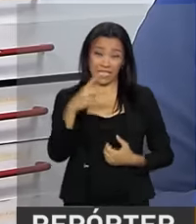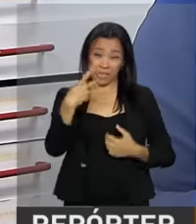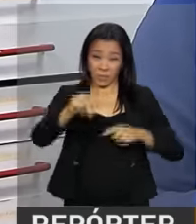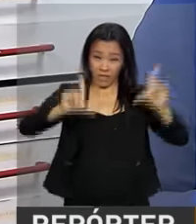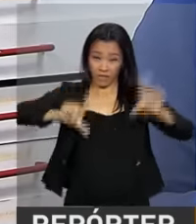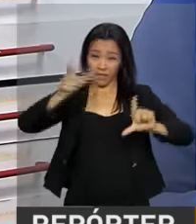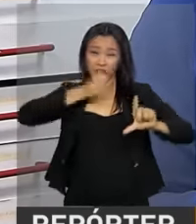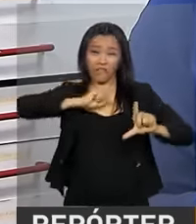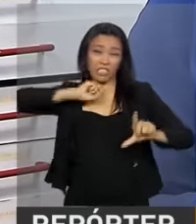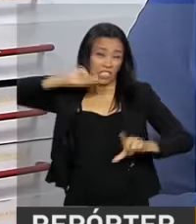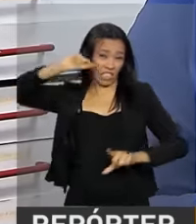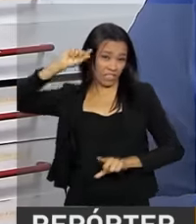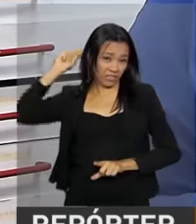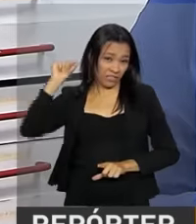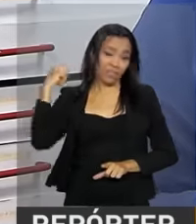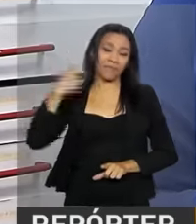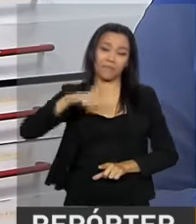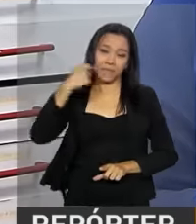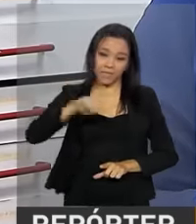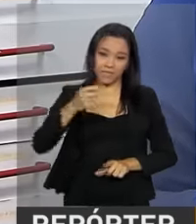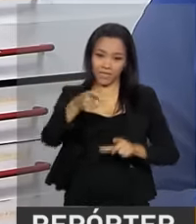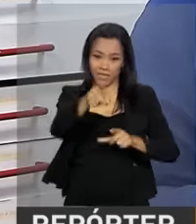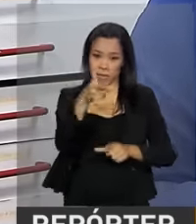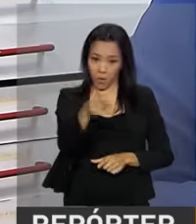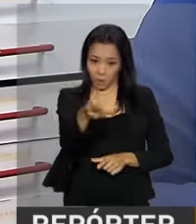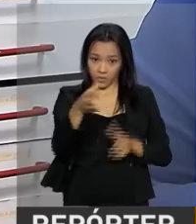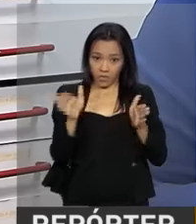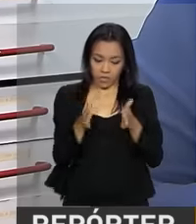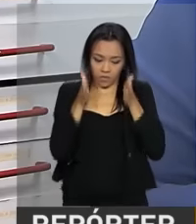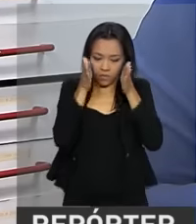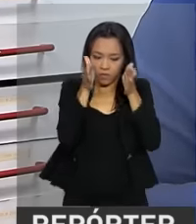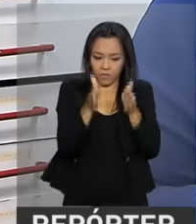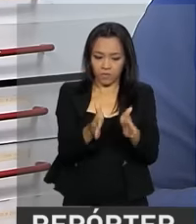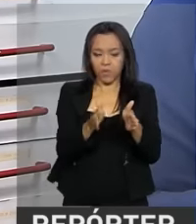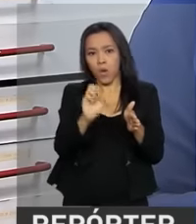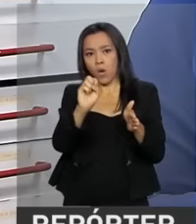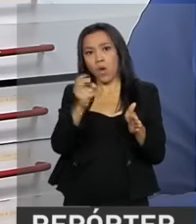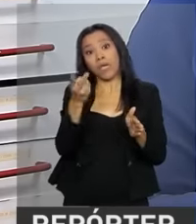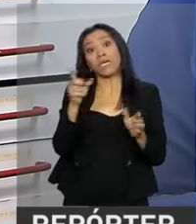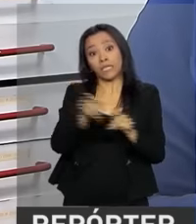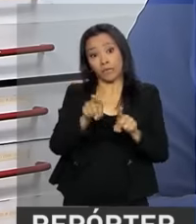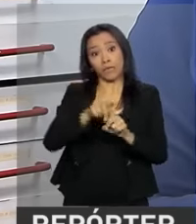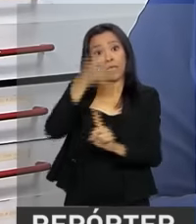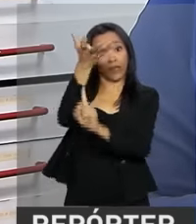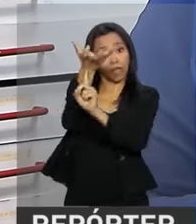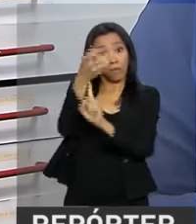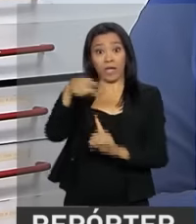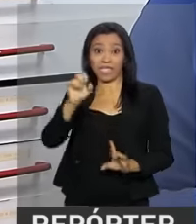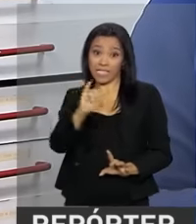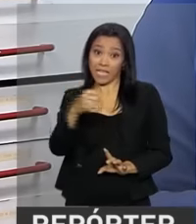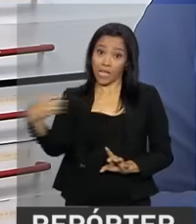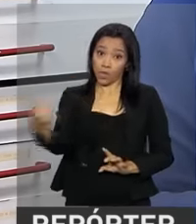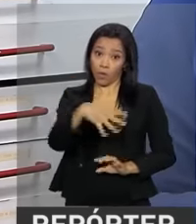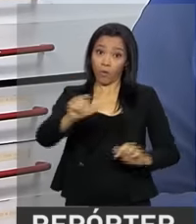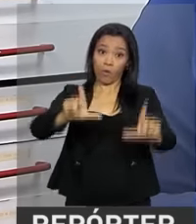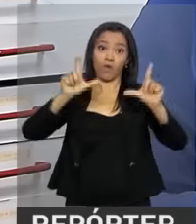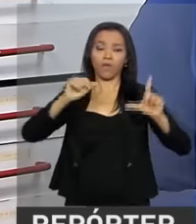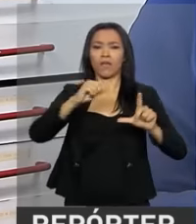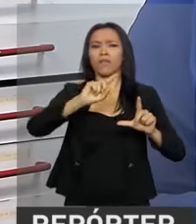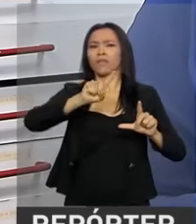daquel de tubo Você vai precisar de um conversor como esse e uma antena agora se a sua televisão é nova fabricada depois de